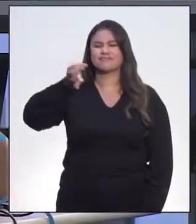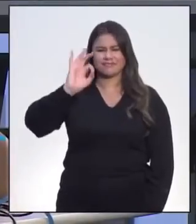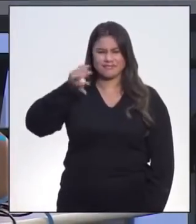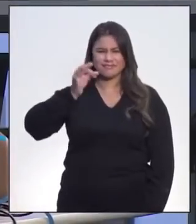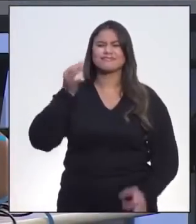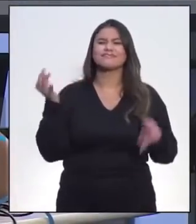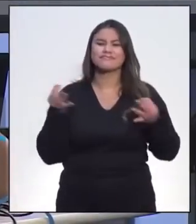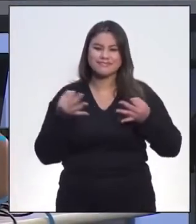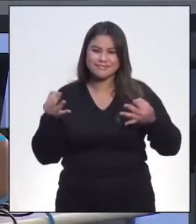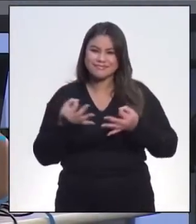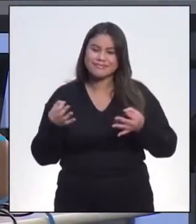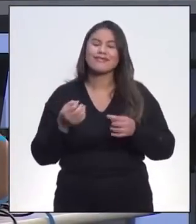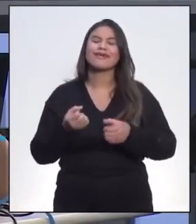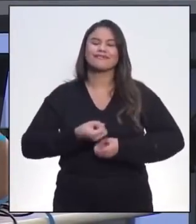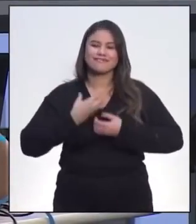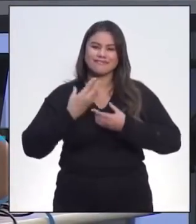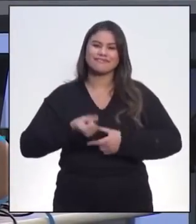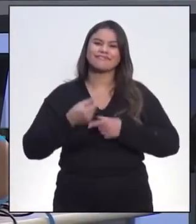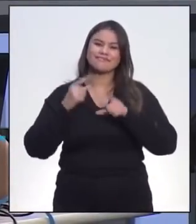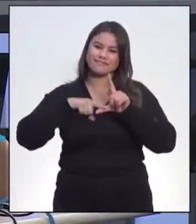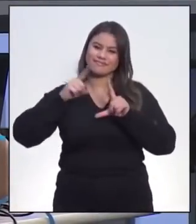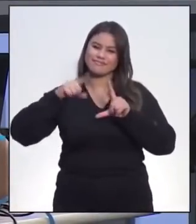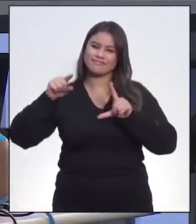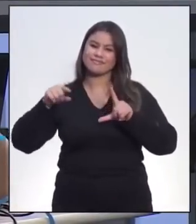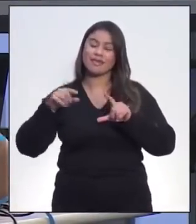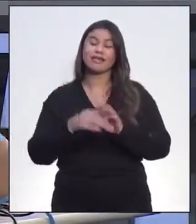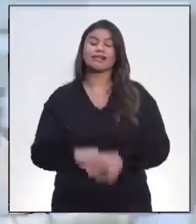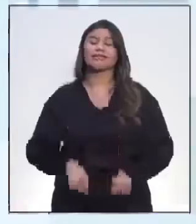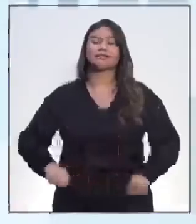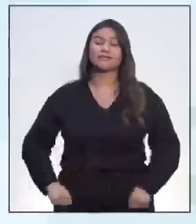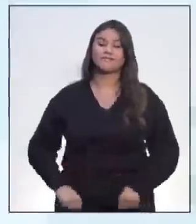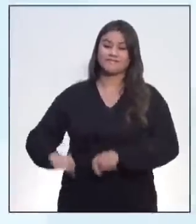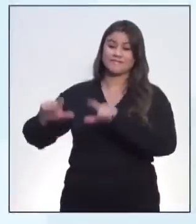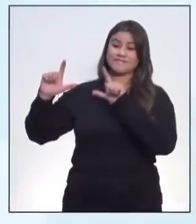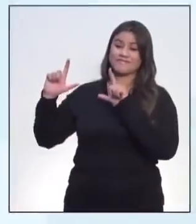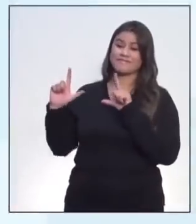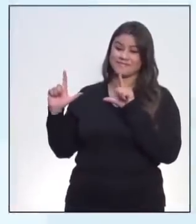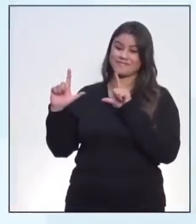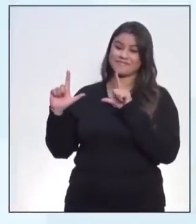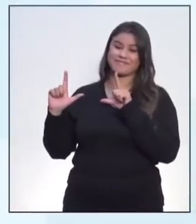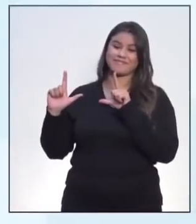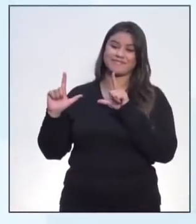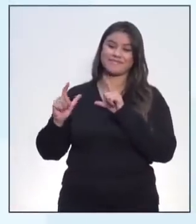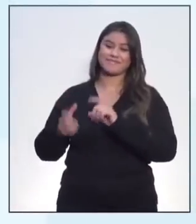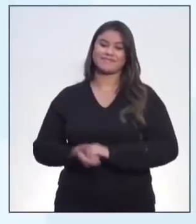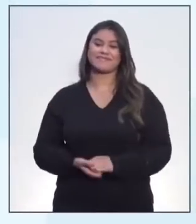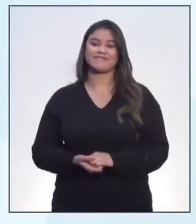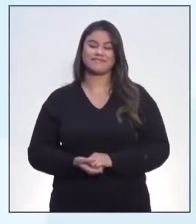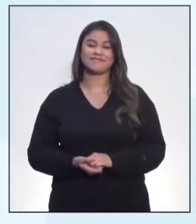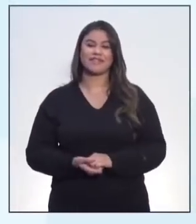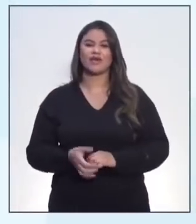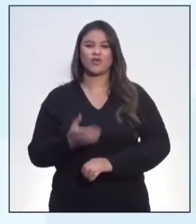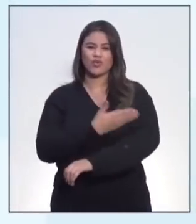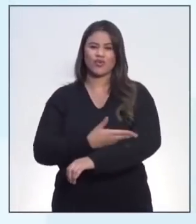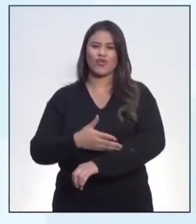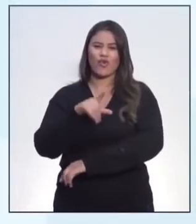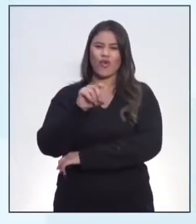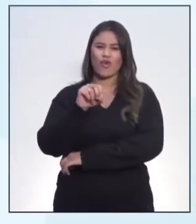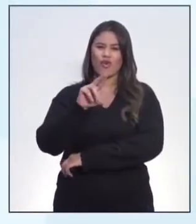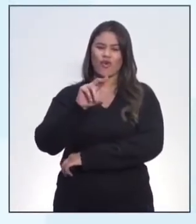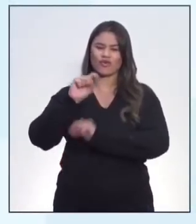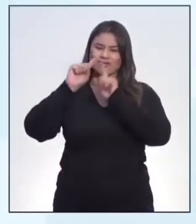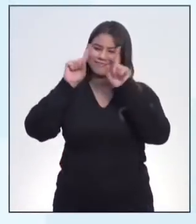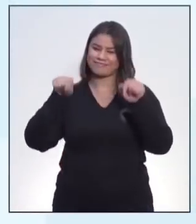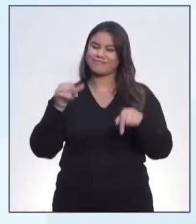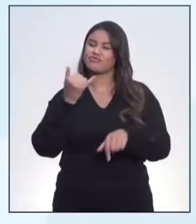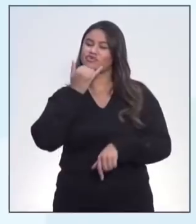exatamente essa. Então, aí na lousa, ó, olha eu, aí na tela de vocês é o hábito. Mania de professor. Mania de